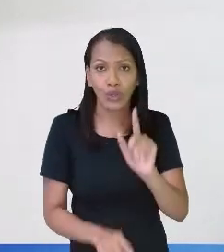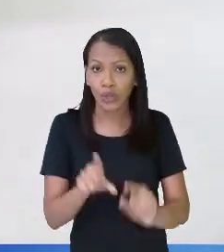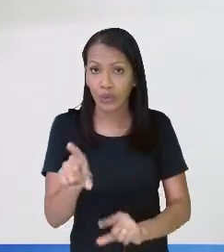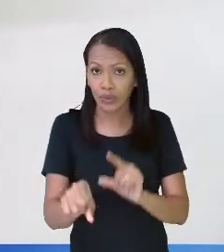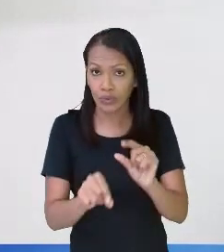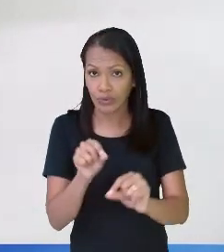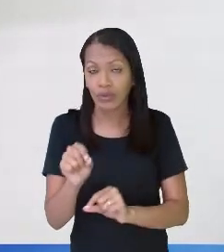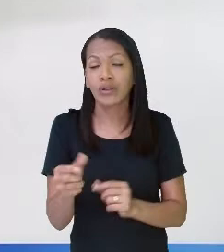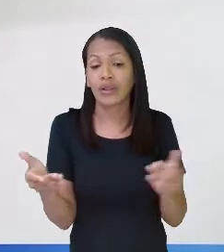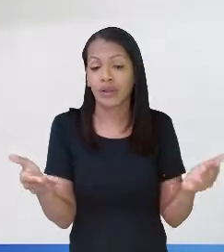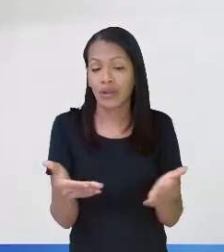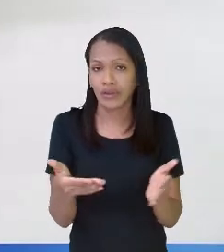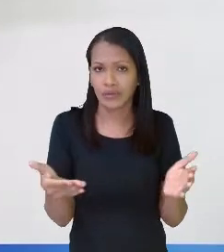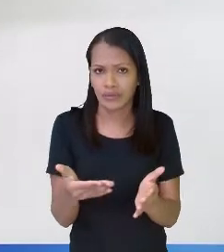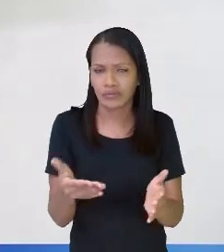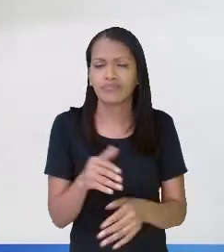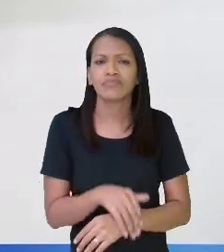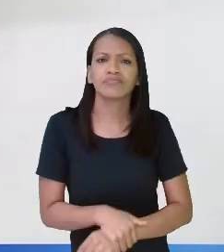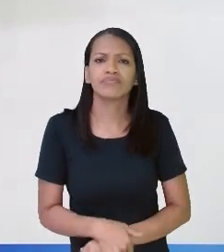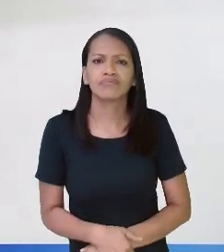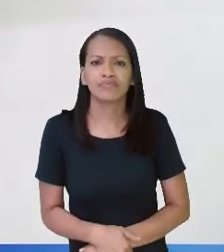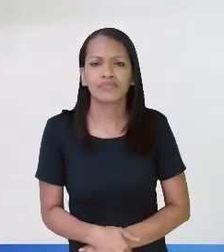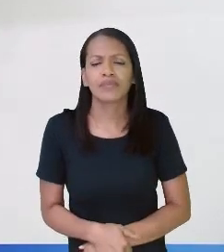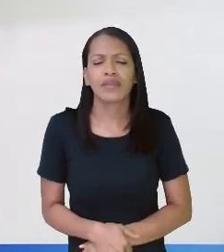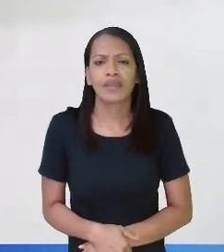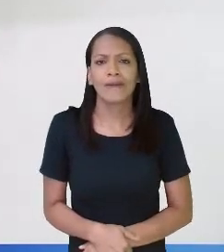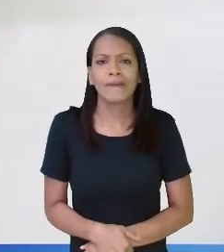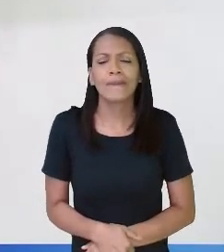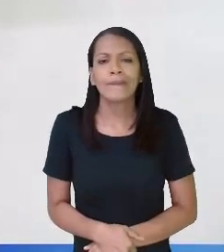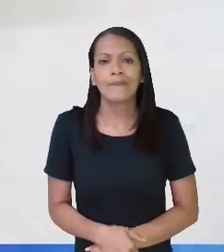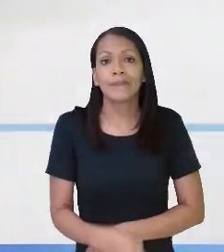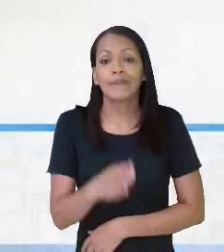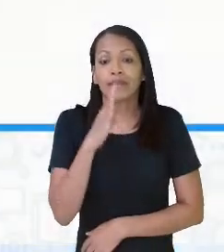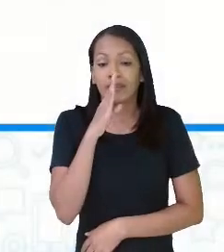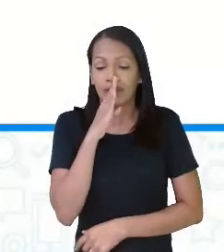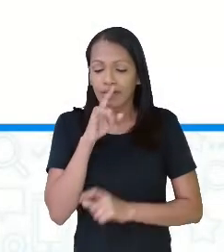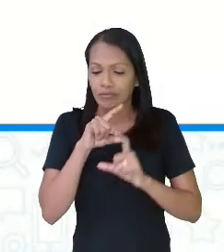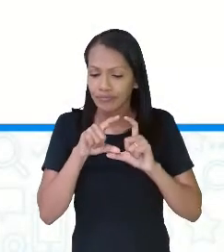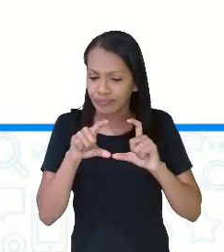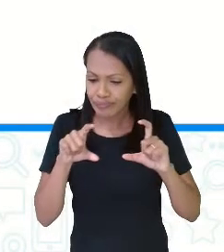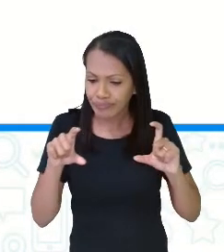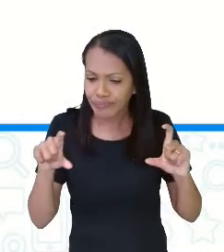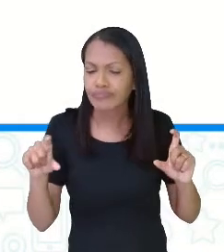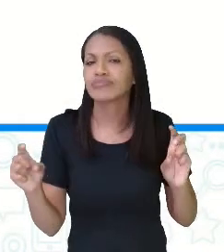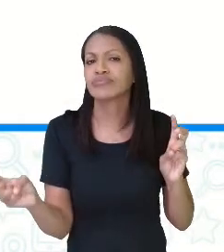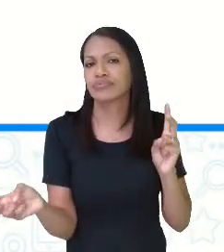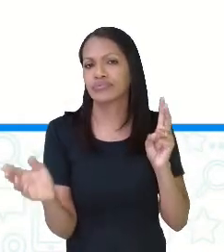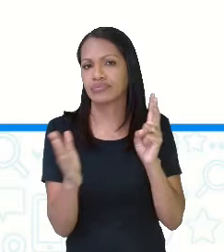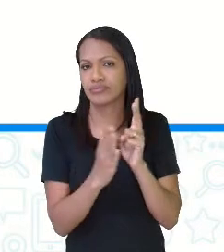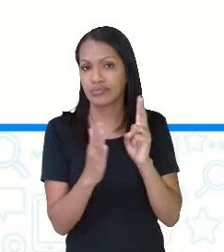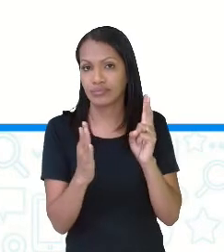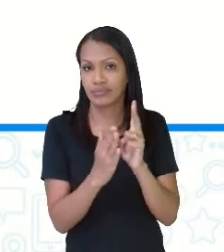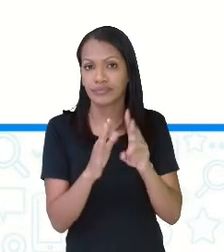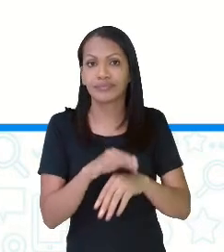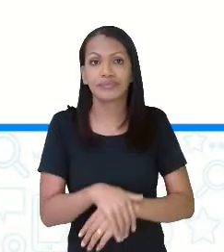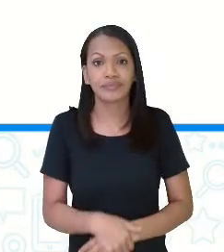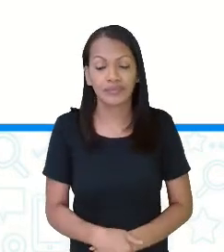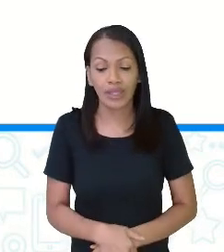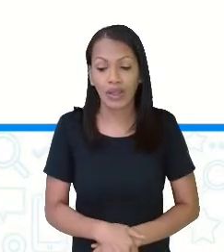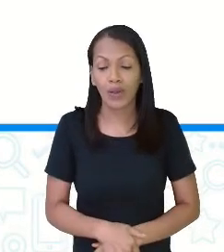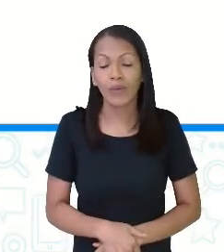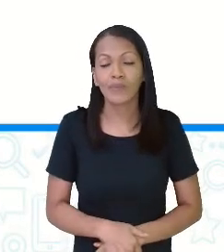hoje. Vamos começar a leitura? Silêncio Guerreiro. No território indígena, o silêncio